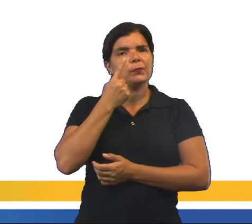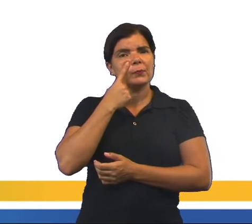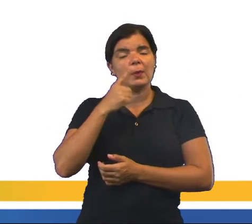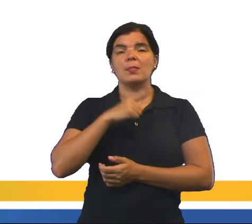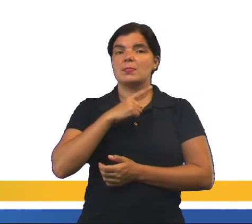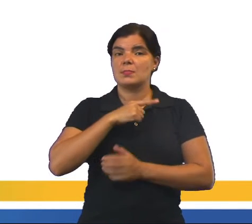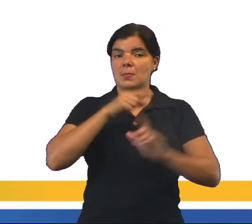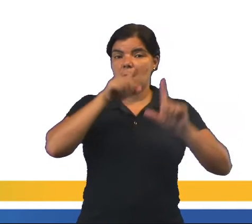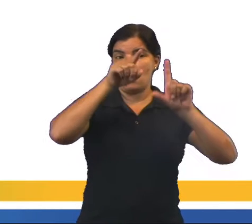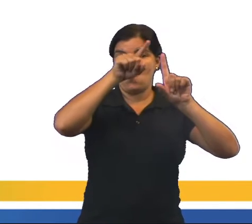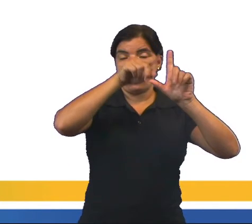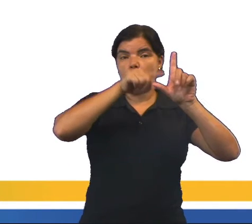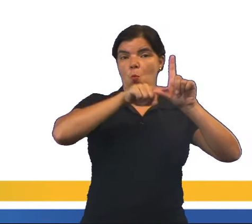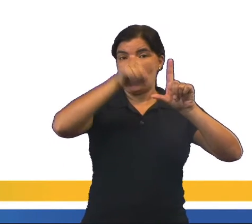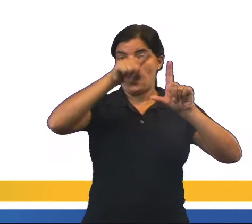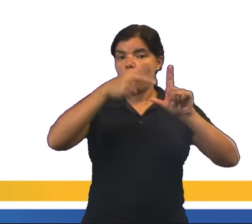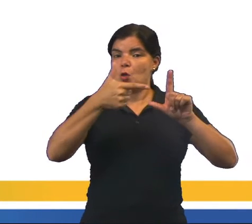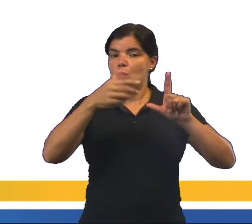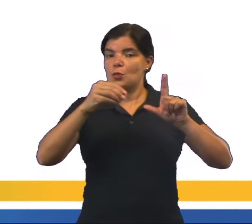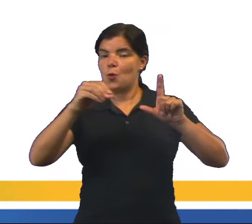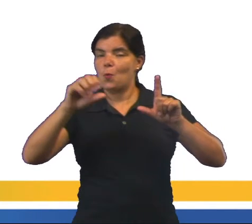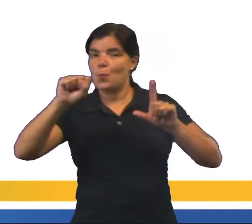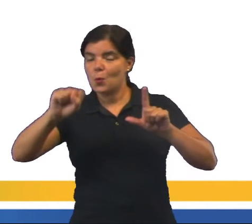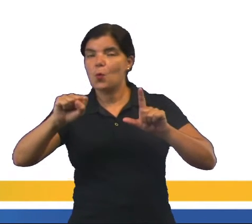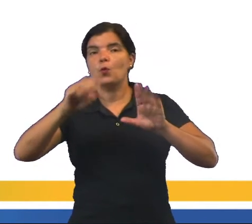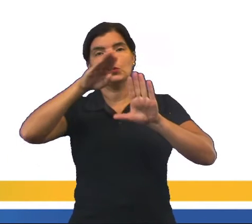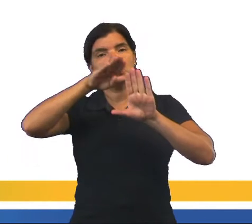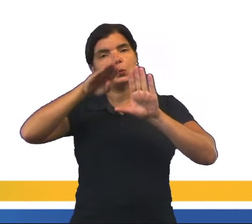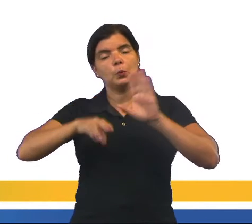que houve um decréscimo em 2008 para